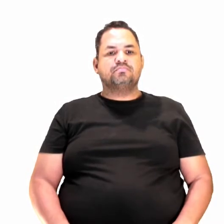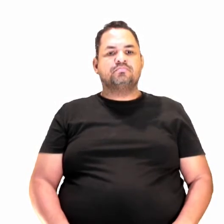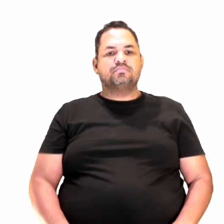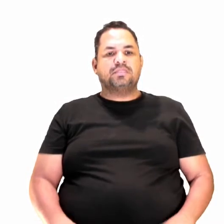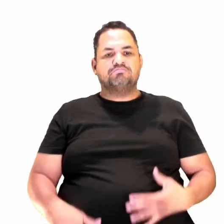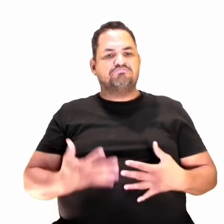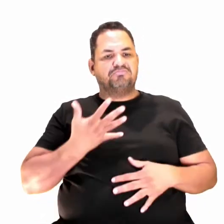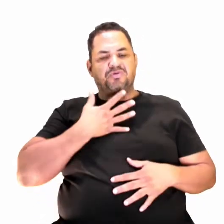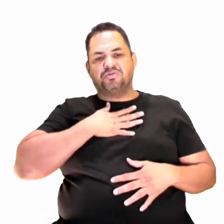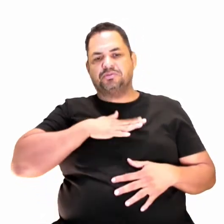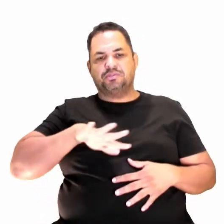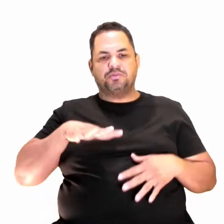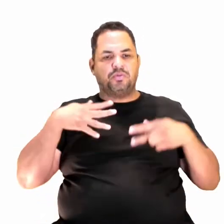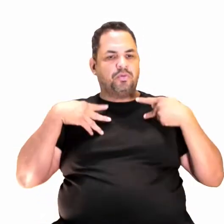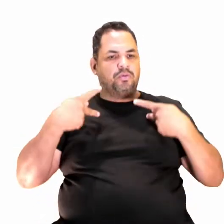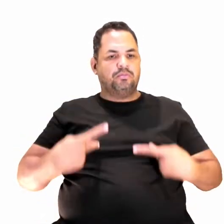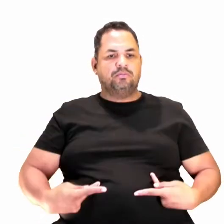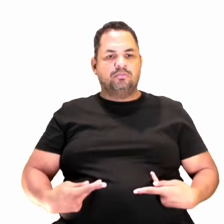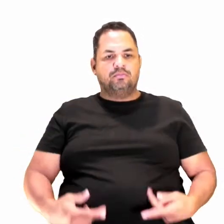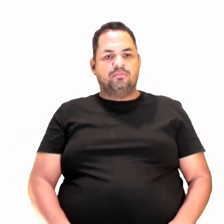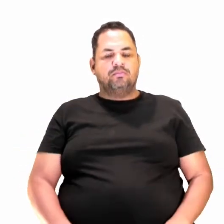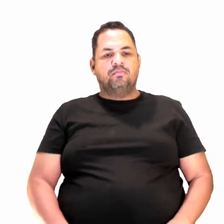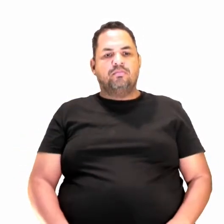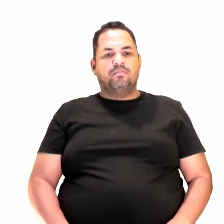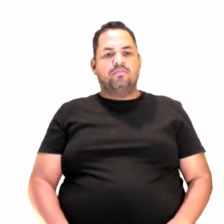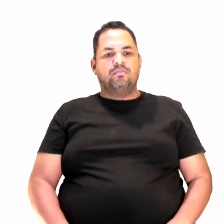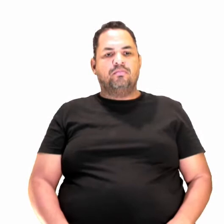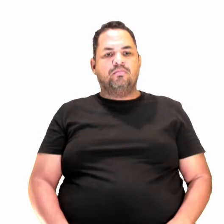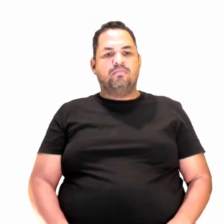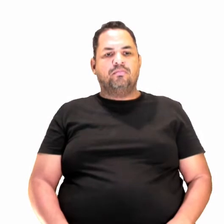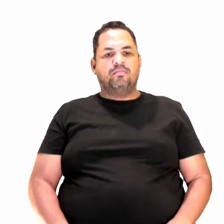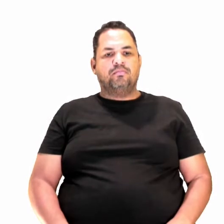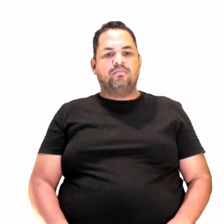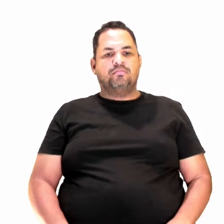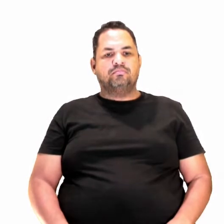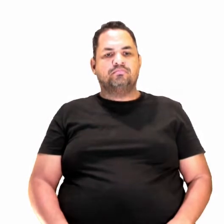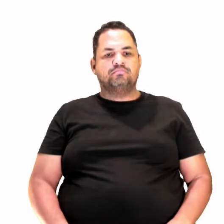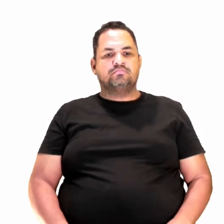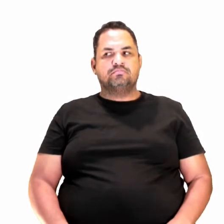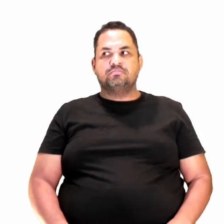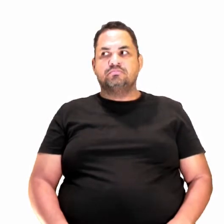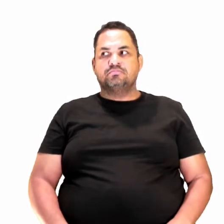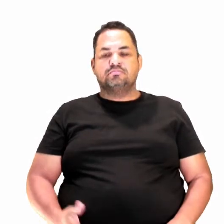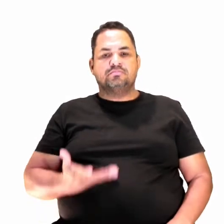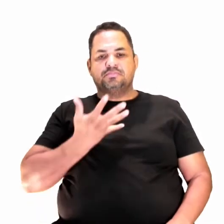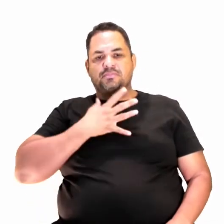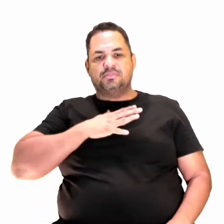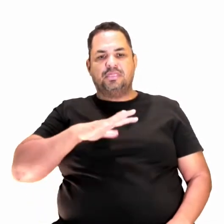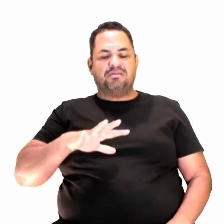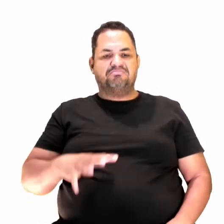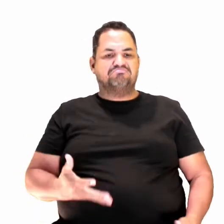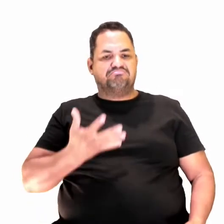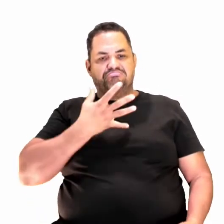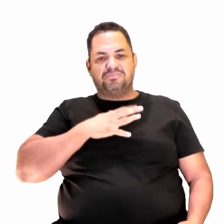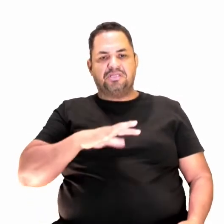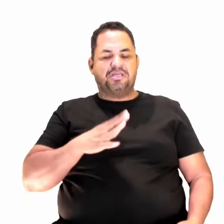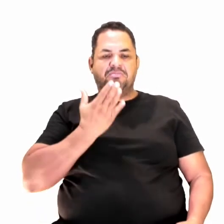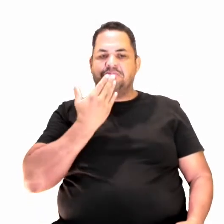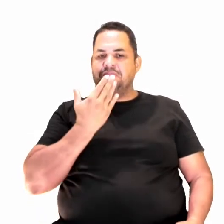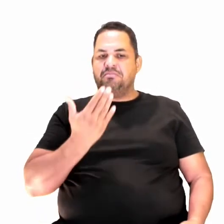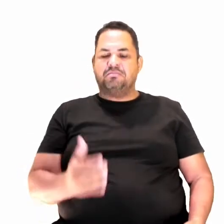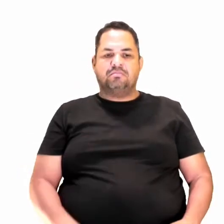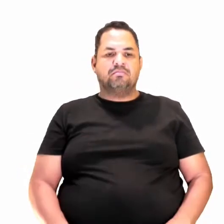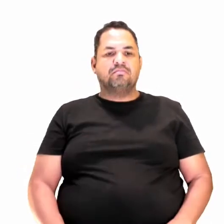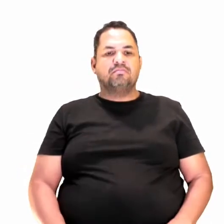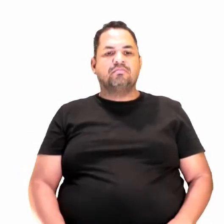com o corpo, denial of hunger, ou seja, negar a fome, aí que está com fome, a pessoa fica sem